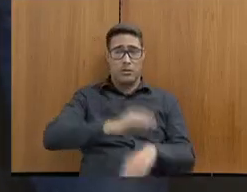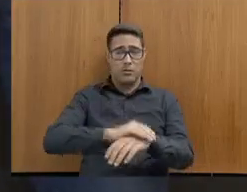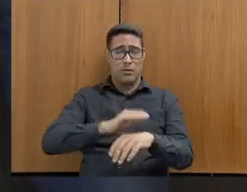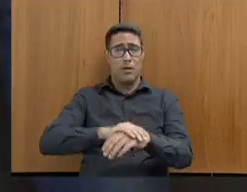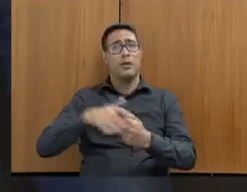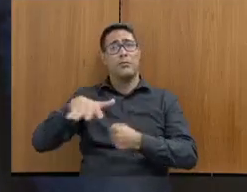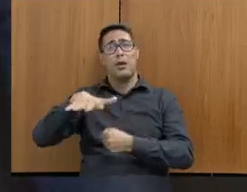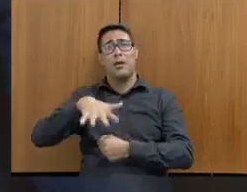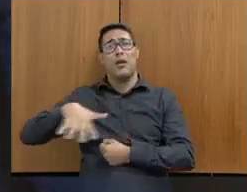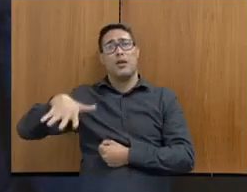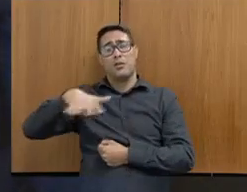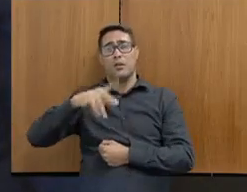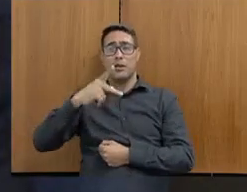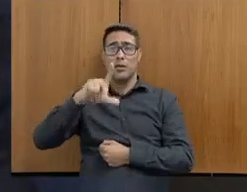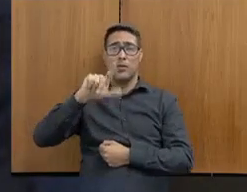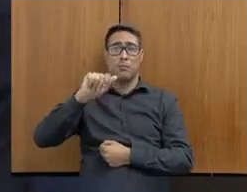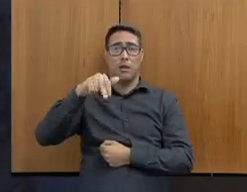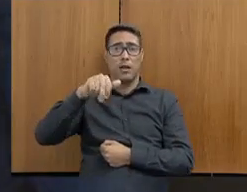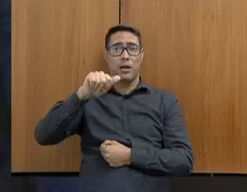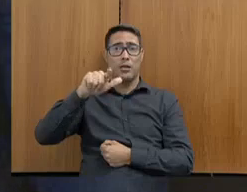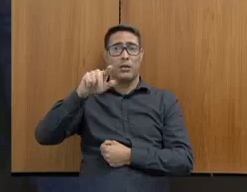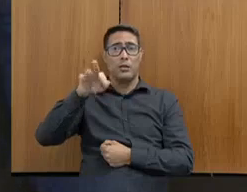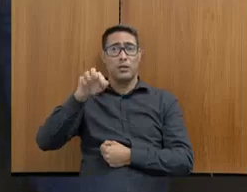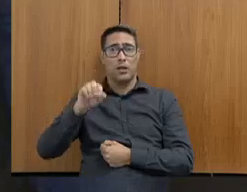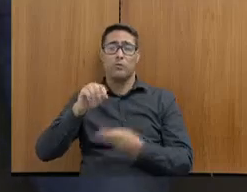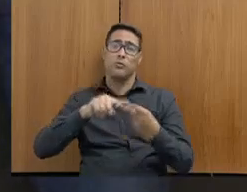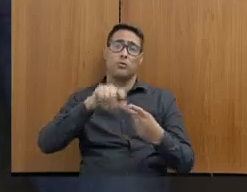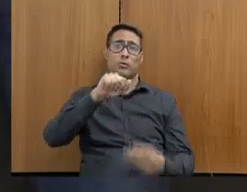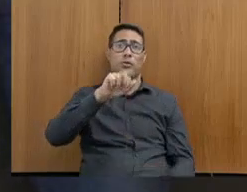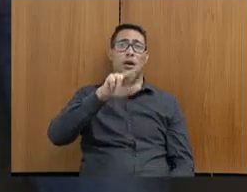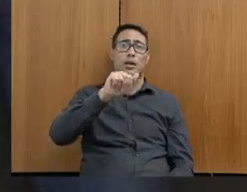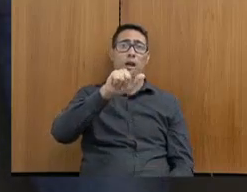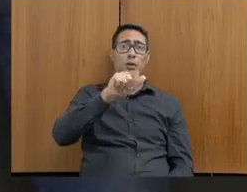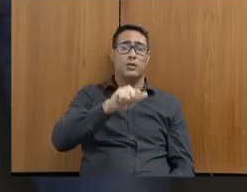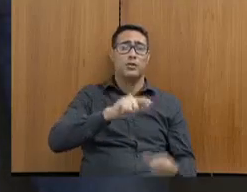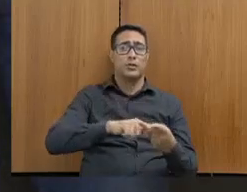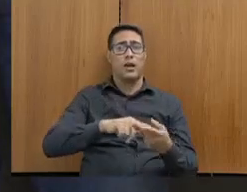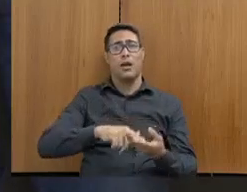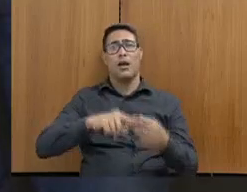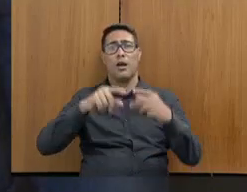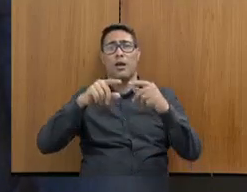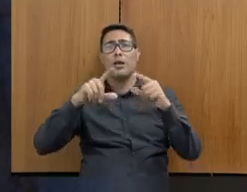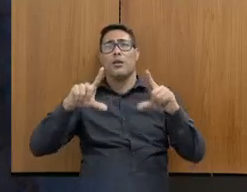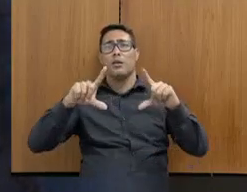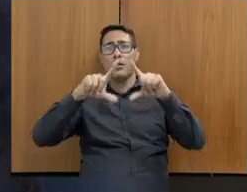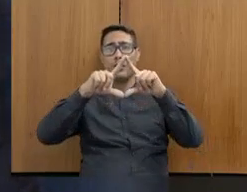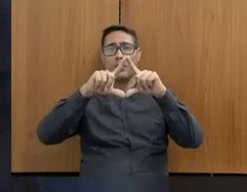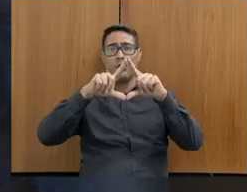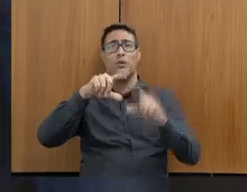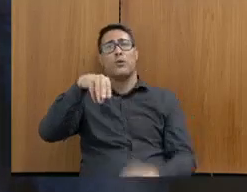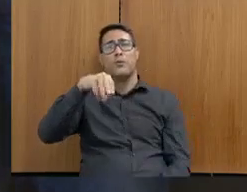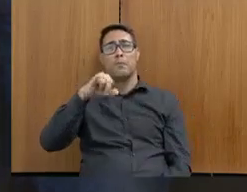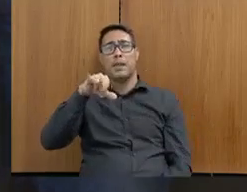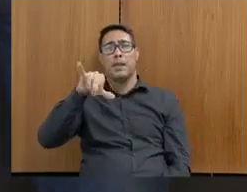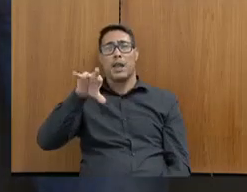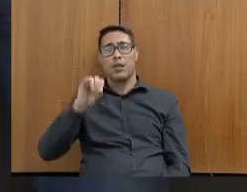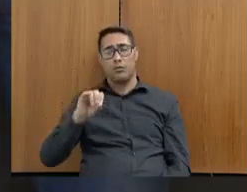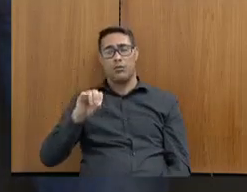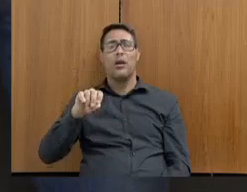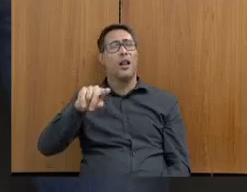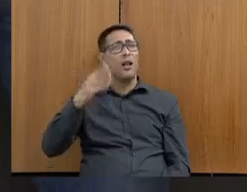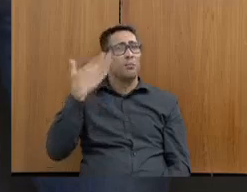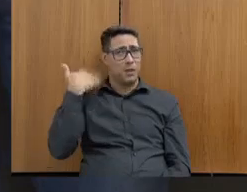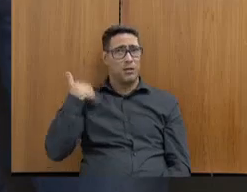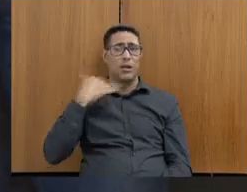Planalto de Araxá que é do alto Paranaíba e o triângulo mineiro ali desde quando eu fui Vereador Sempre